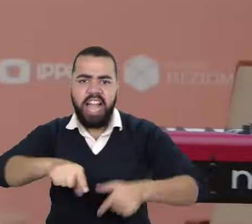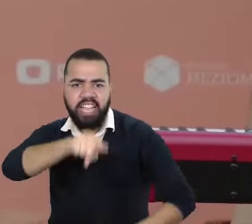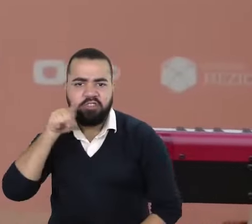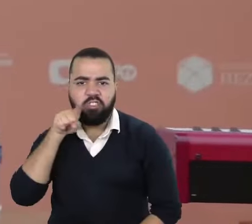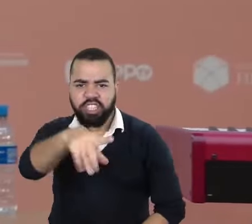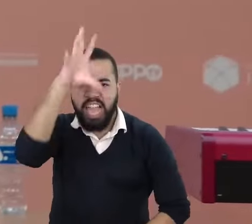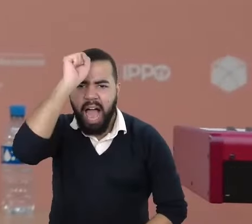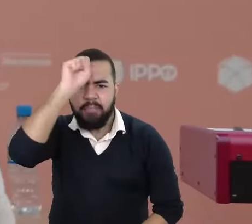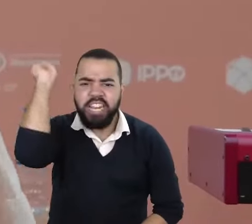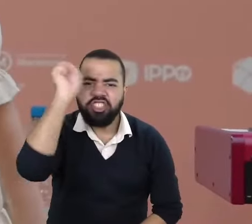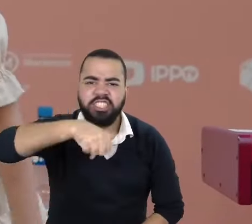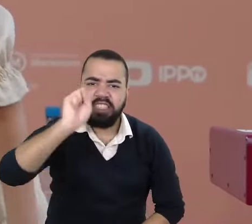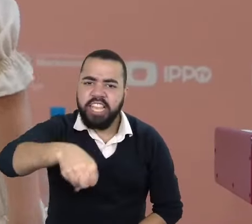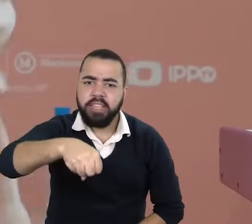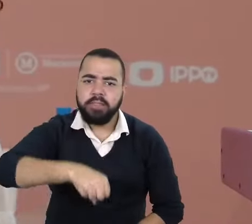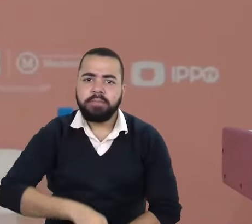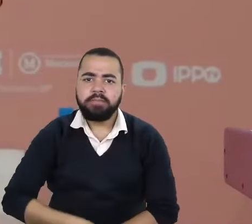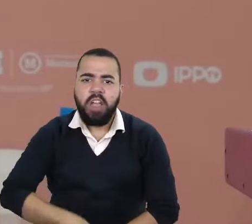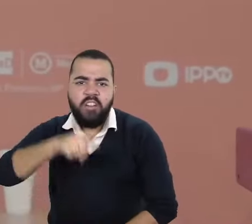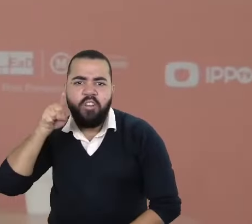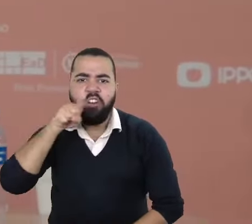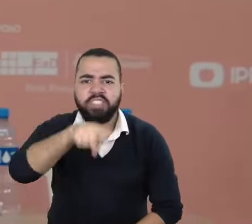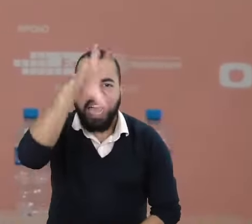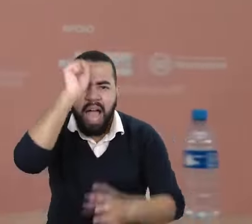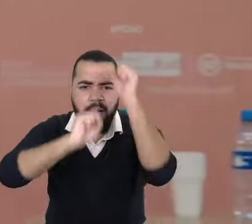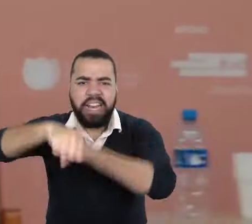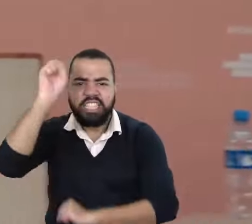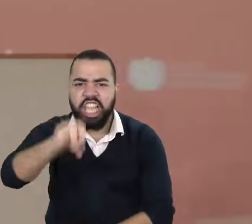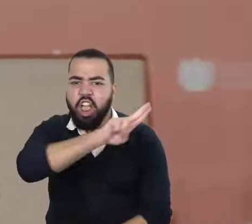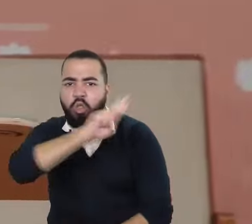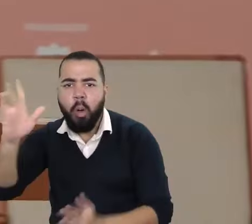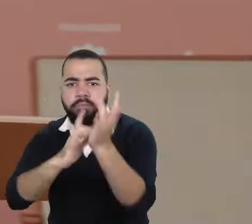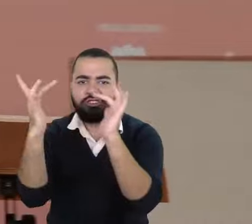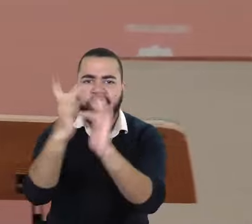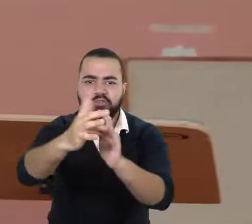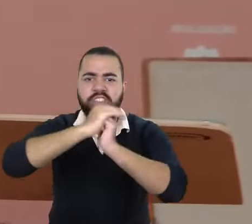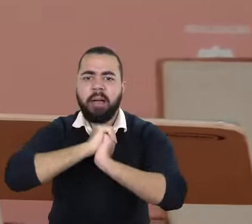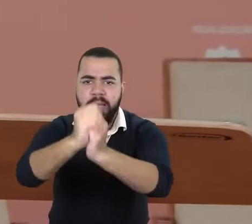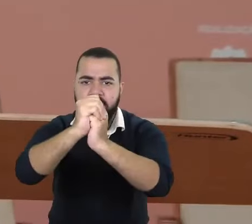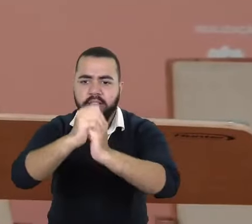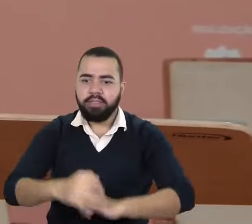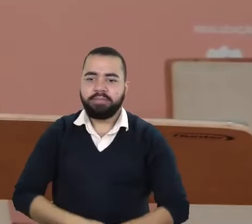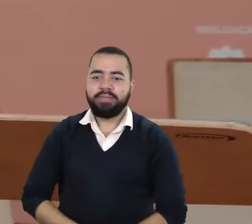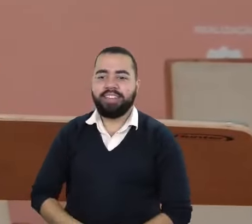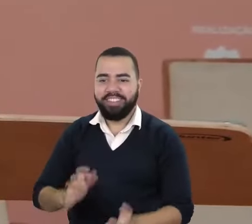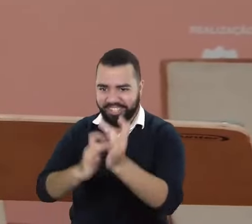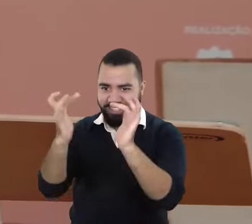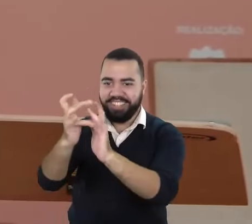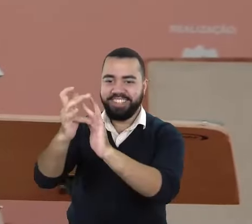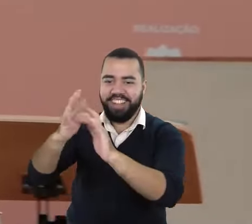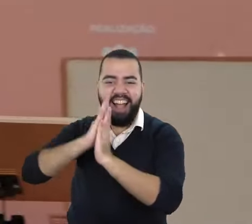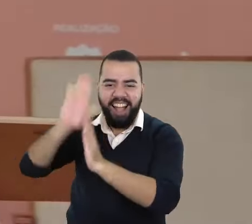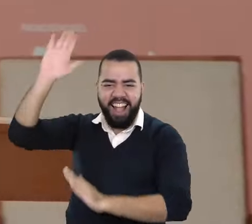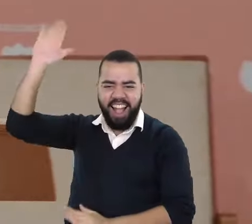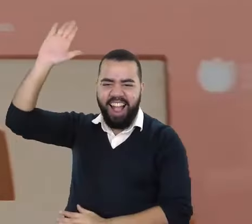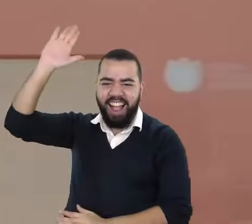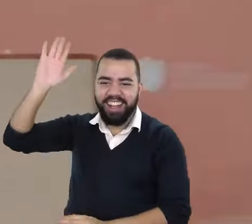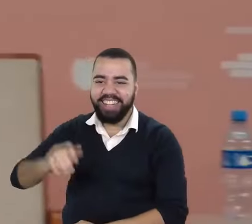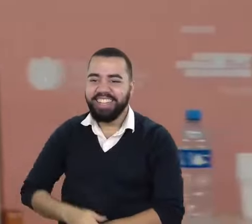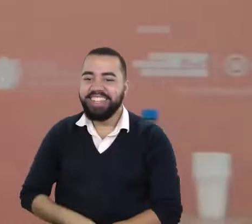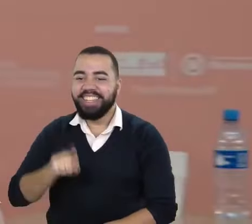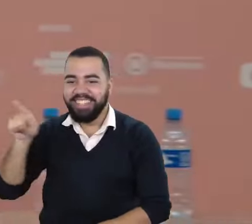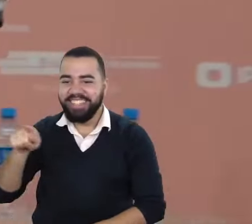você aprende sim. Você vai aprender sim em nome de Jesus. E colocou Jesus no meio. Porque